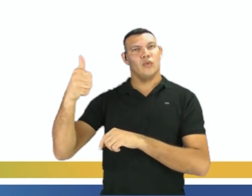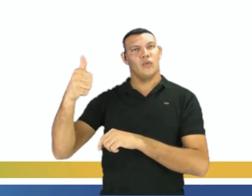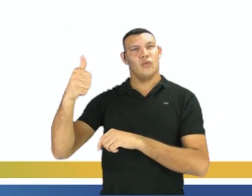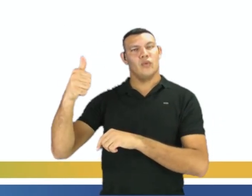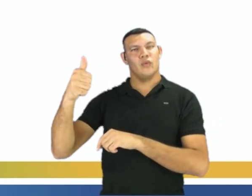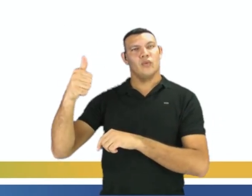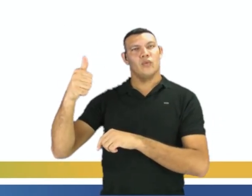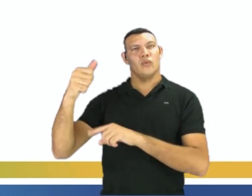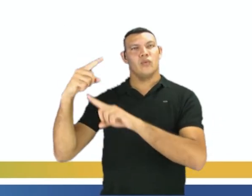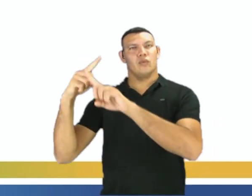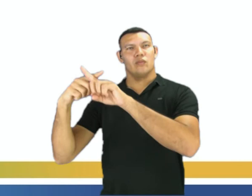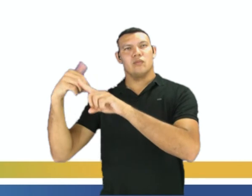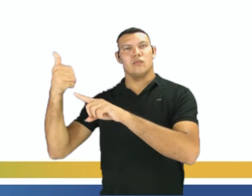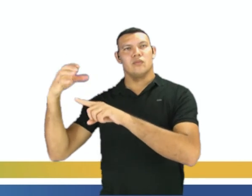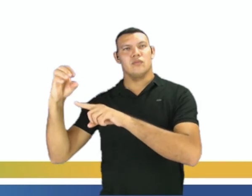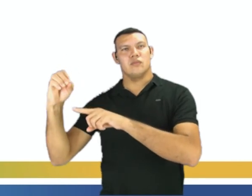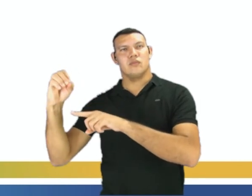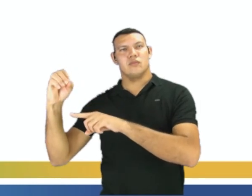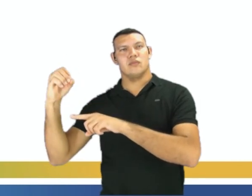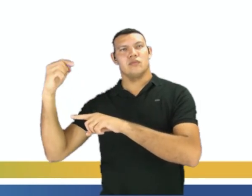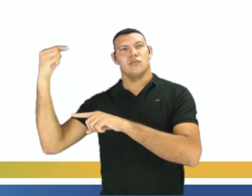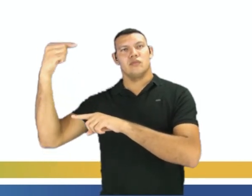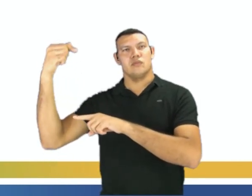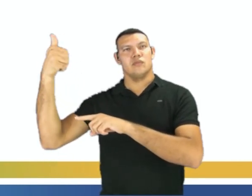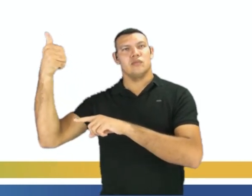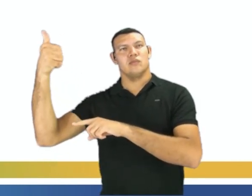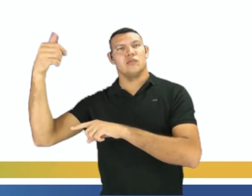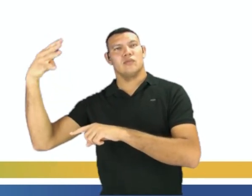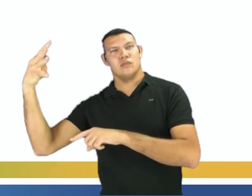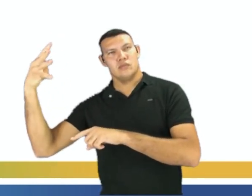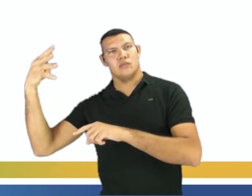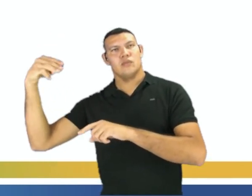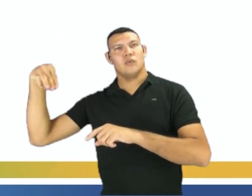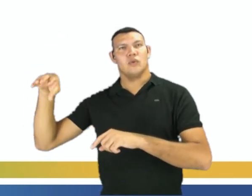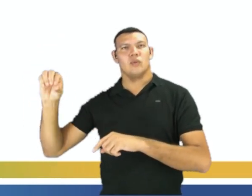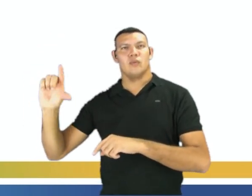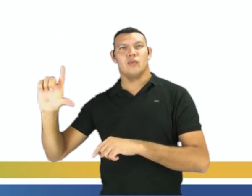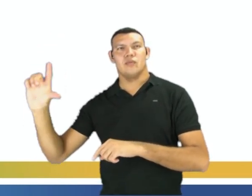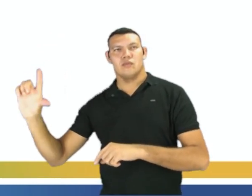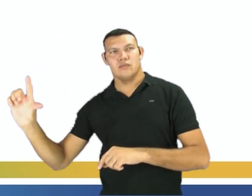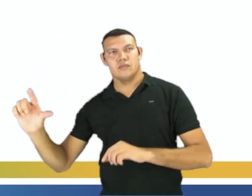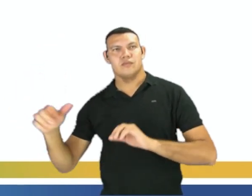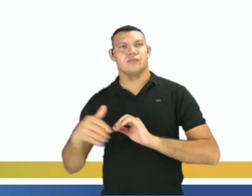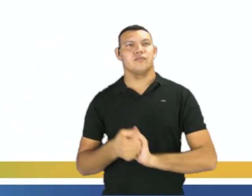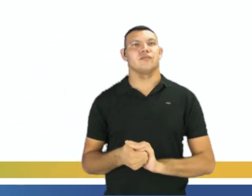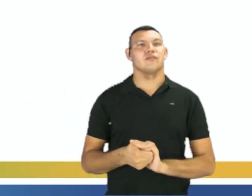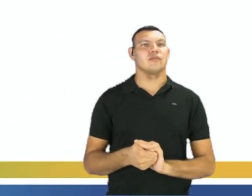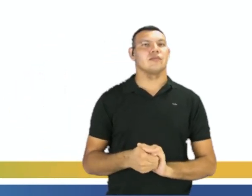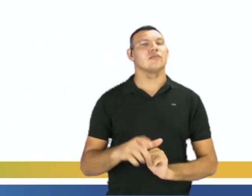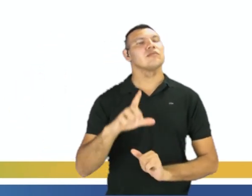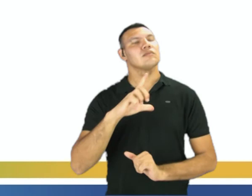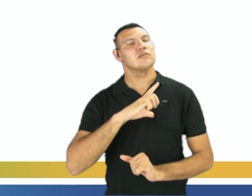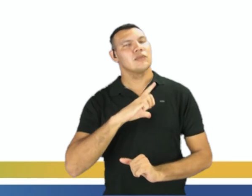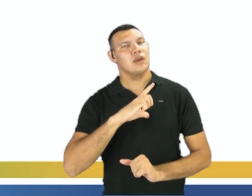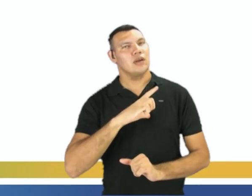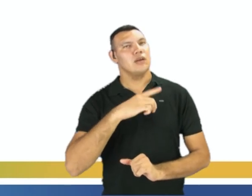é um dado experimental e ele é fixo. Então, aqui, ó, temos para o pH